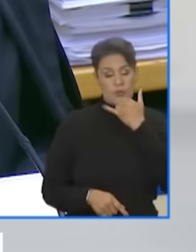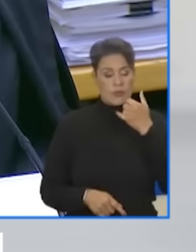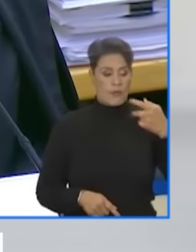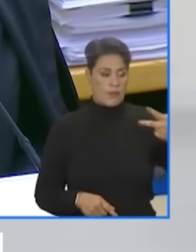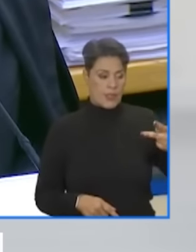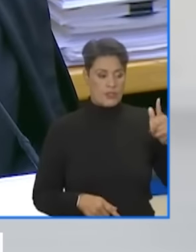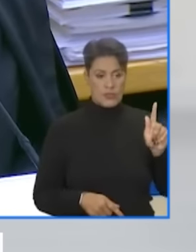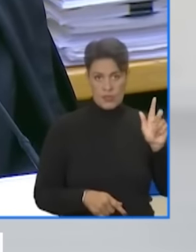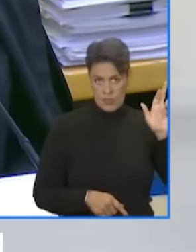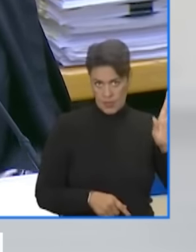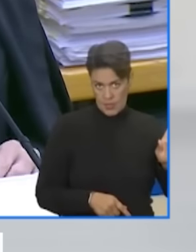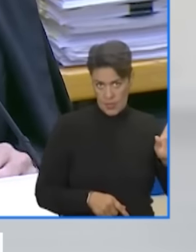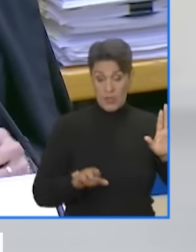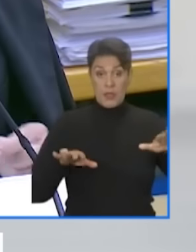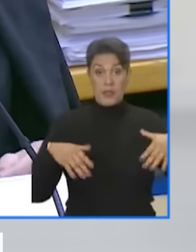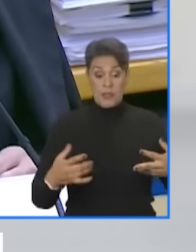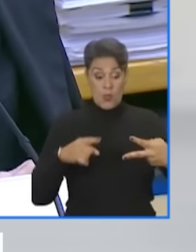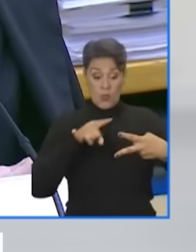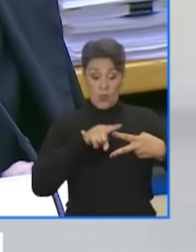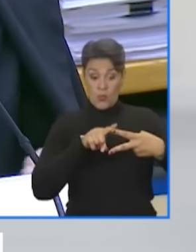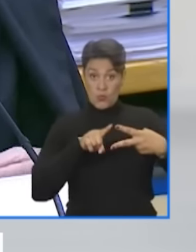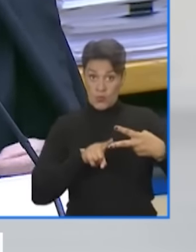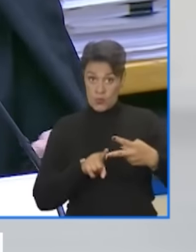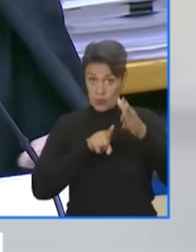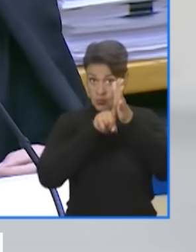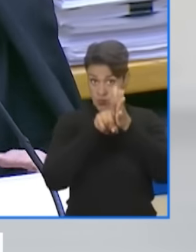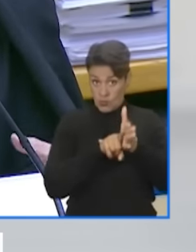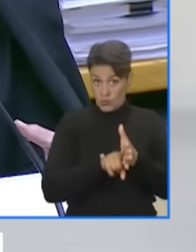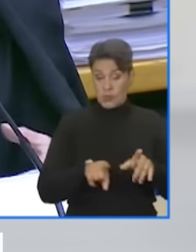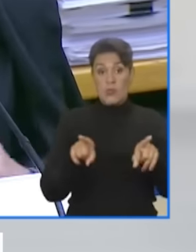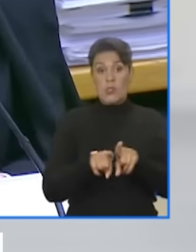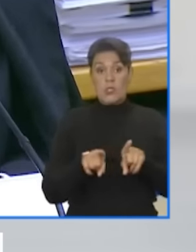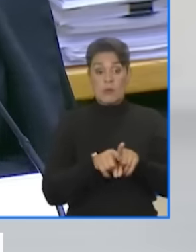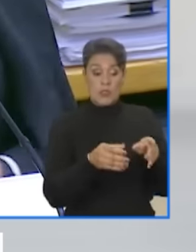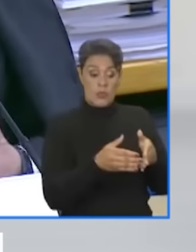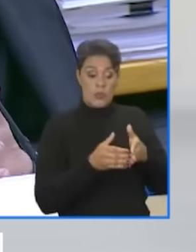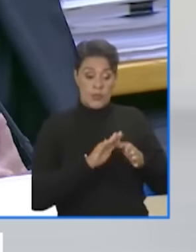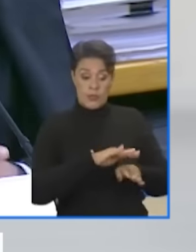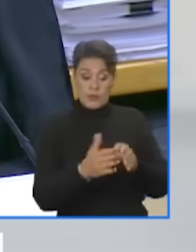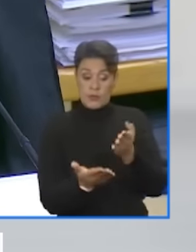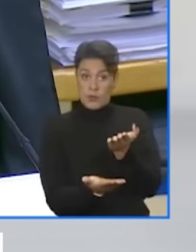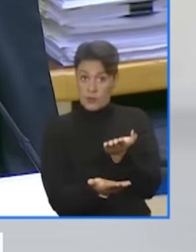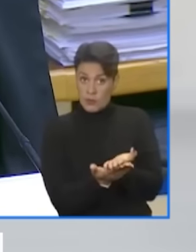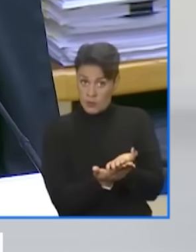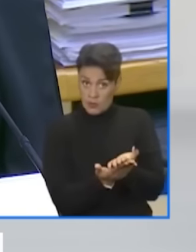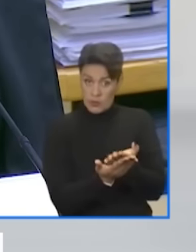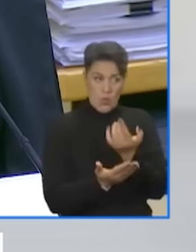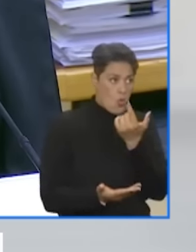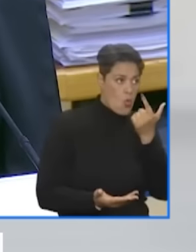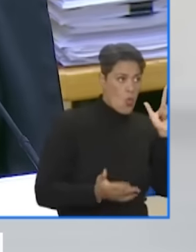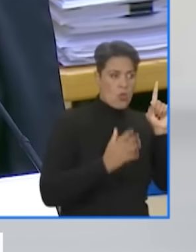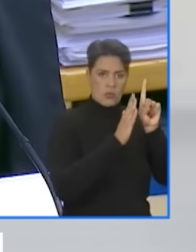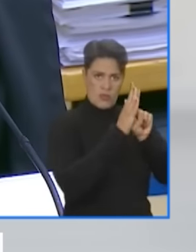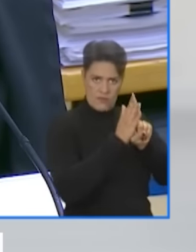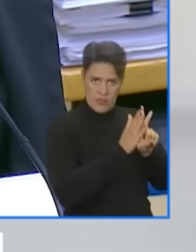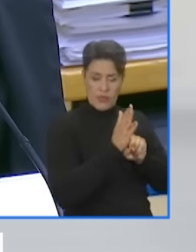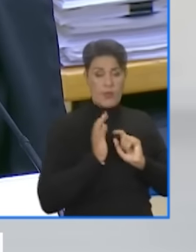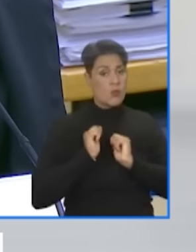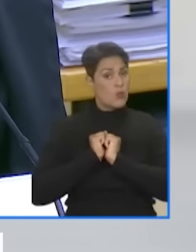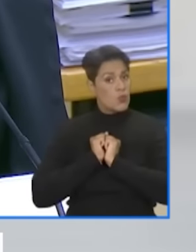como se deve ser uma apuração jornalística, mas de qualquer forma, o que é que essas